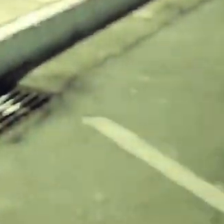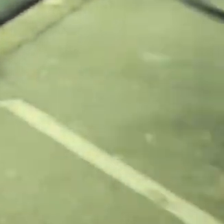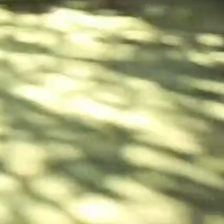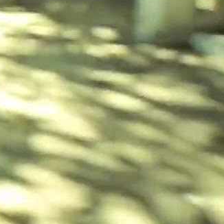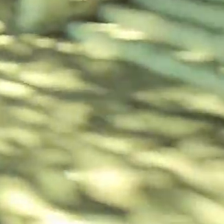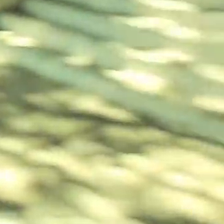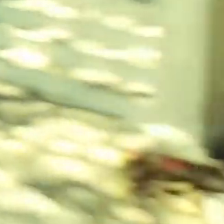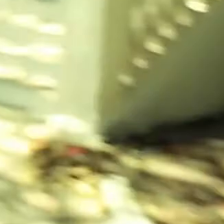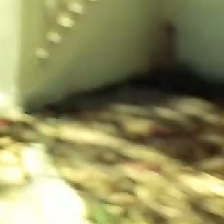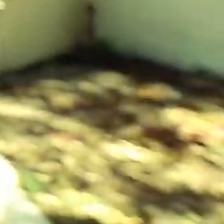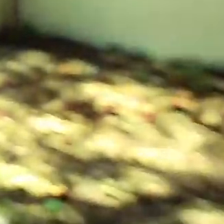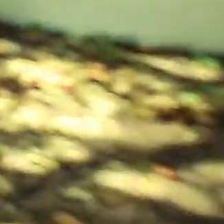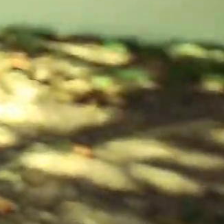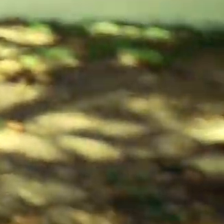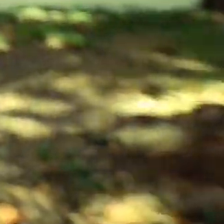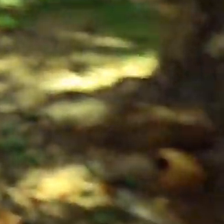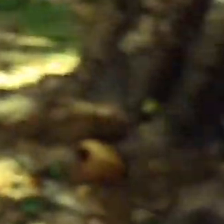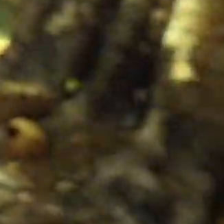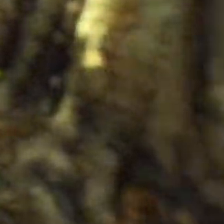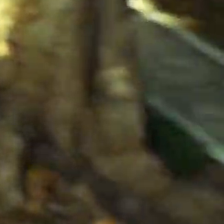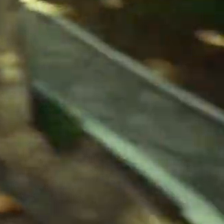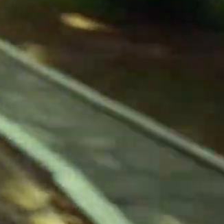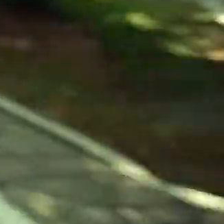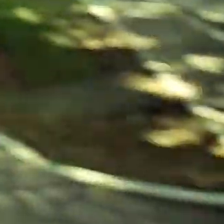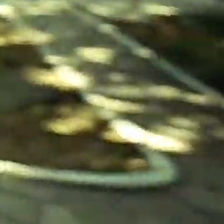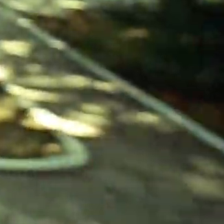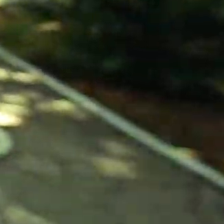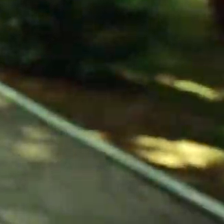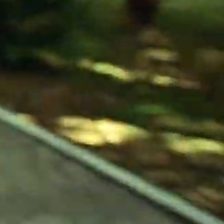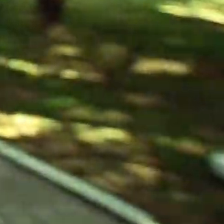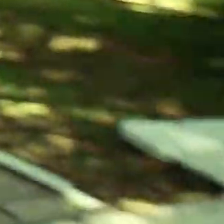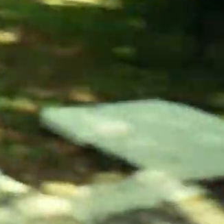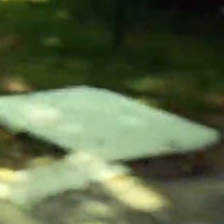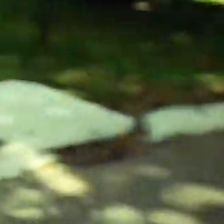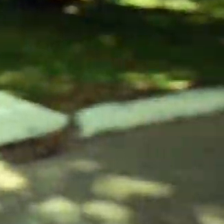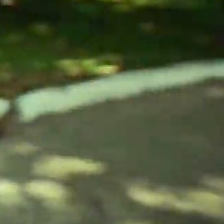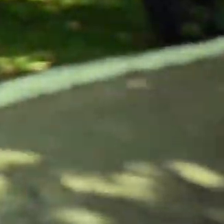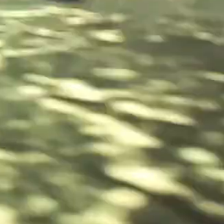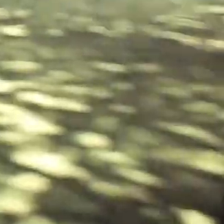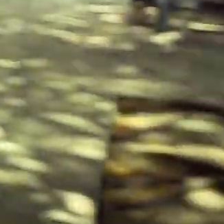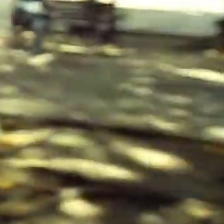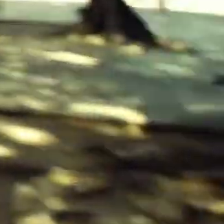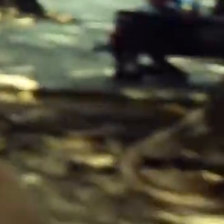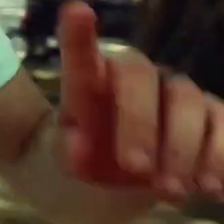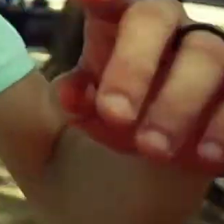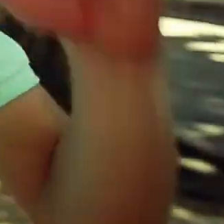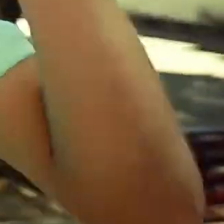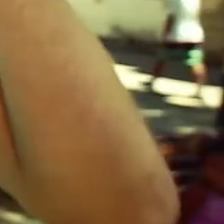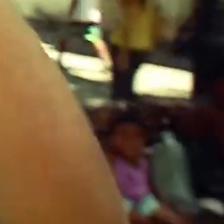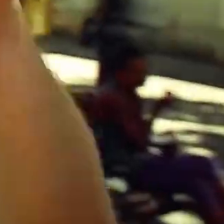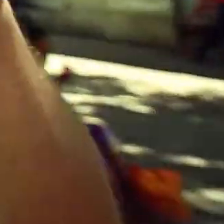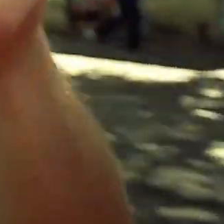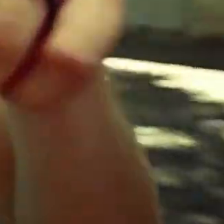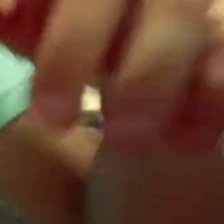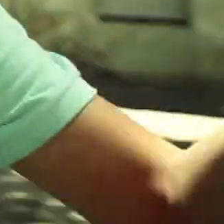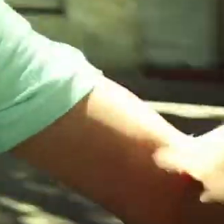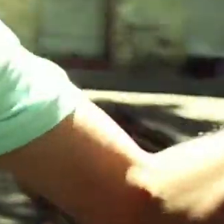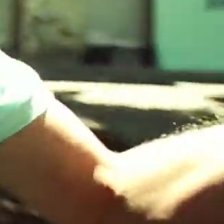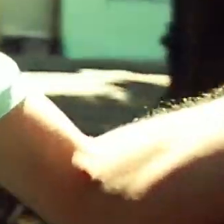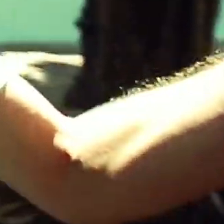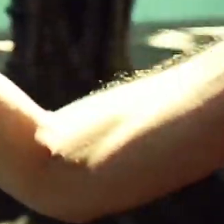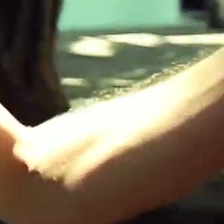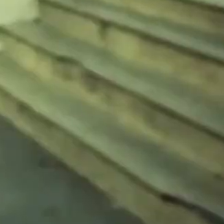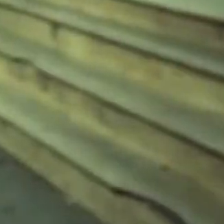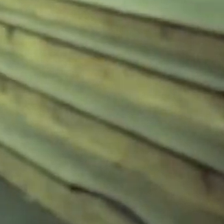a natureza com o câmara municipal vamos cuidar e preservar matas belas paisagens e joão pessoa é o seu lugar a